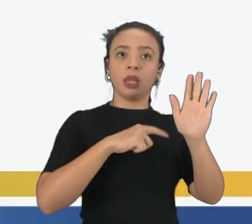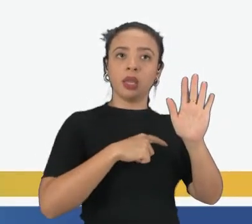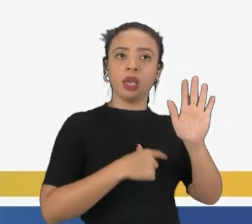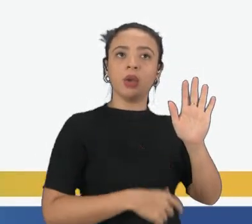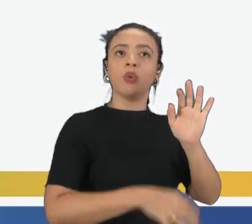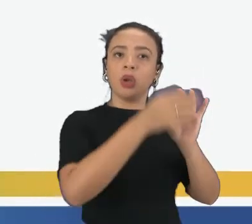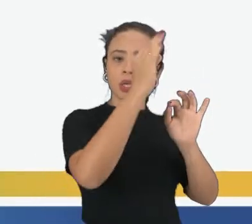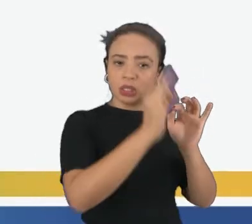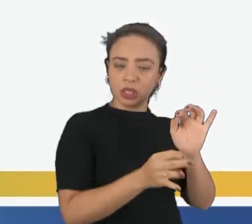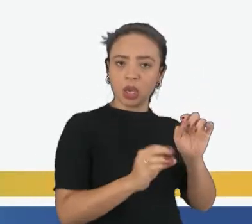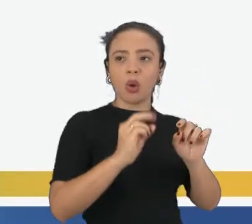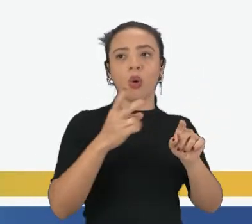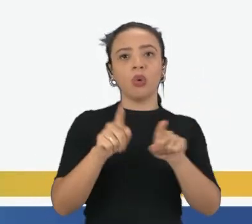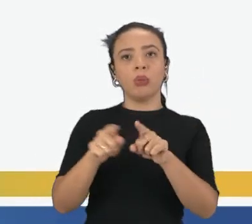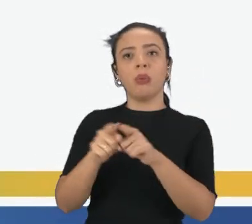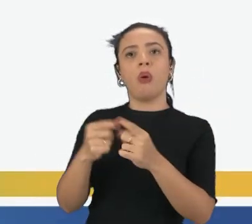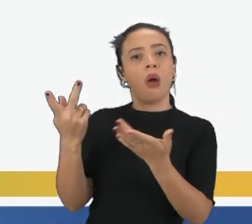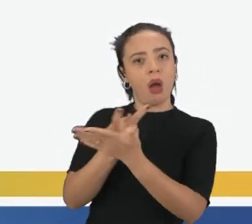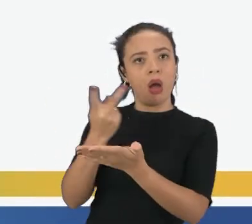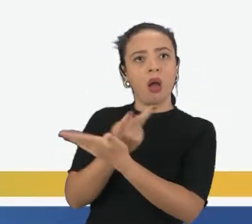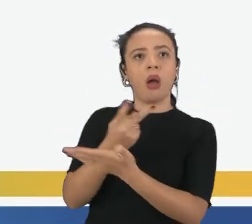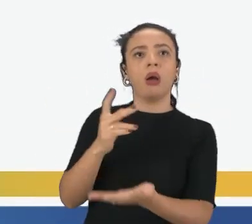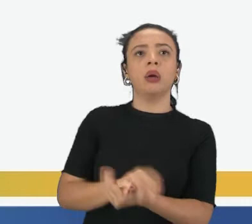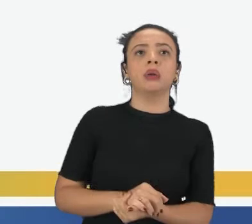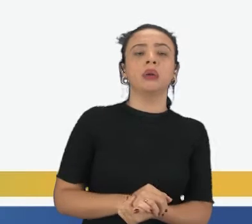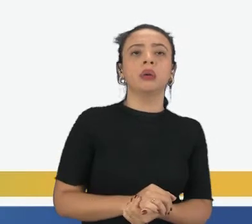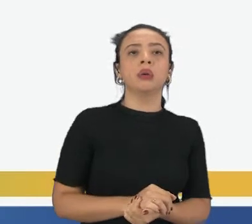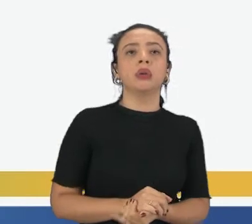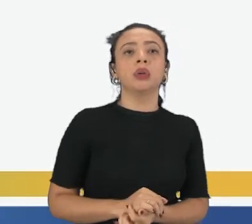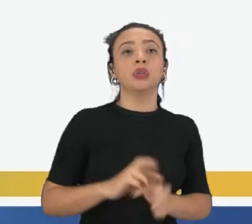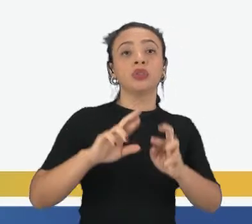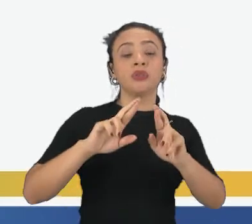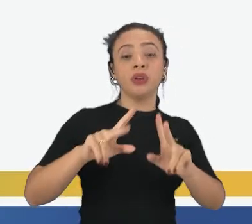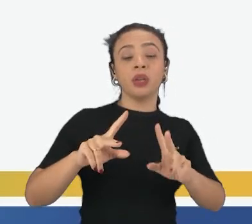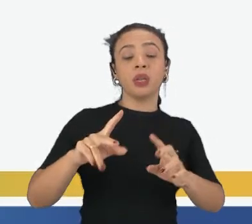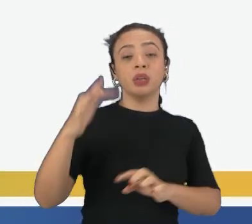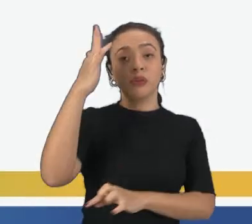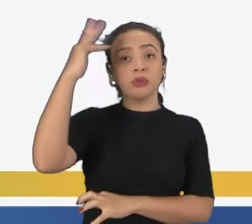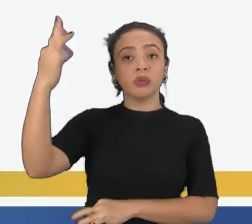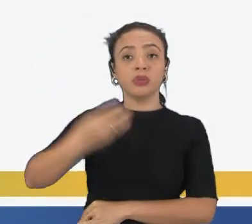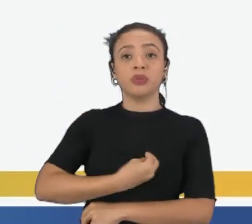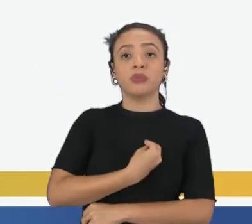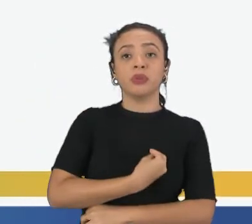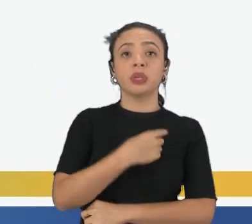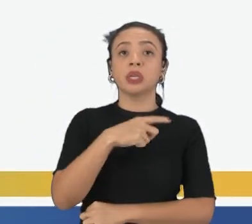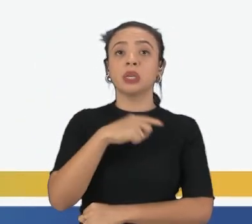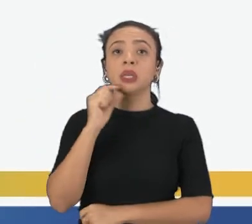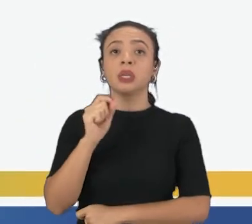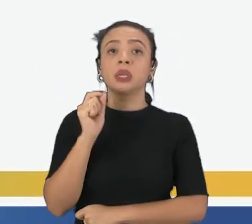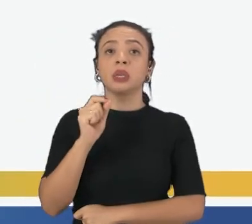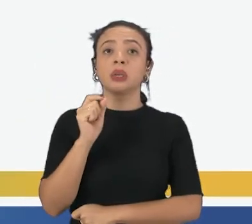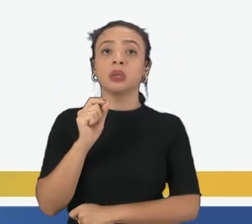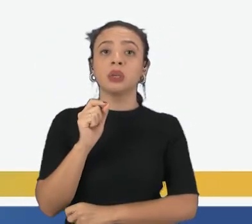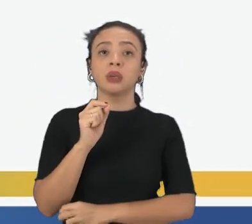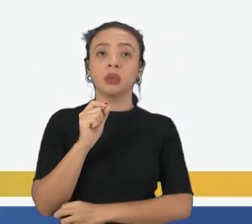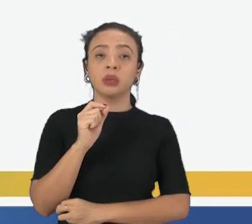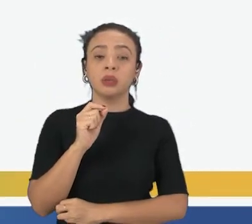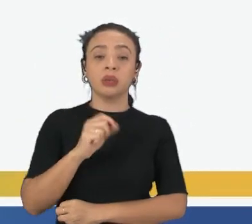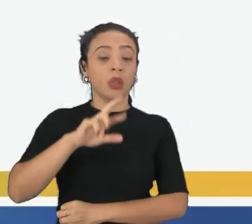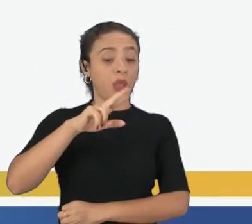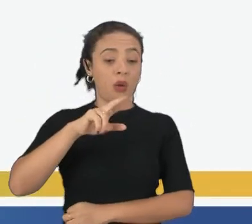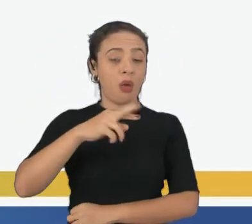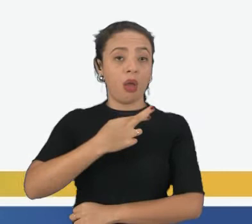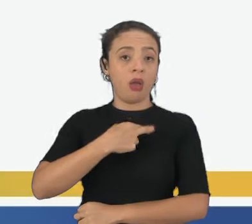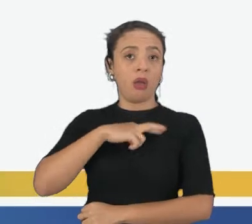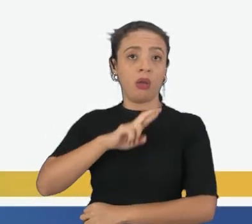religião você tem diferença entre o sagrado eo profano na filosofia de vida você tem de fundo filosófico mede